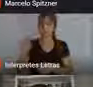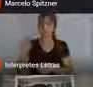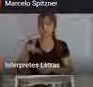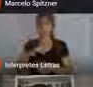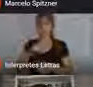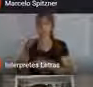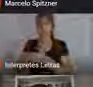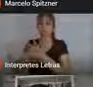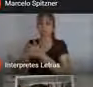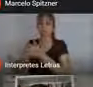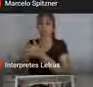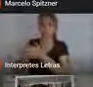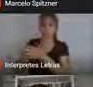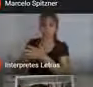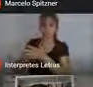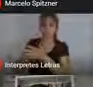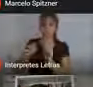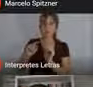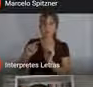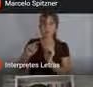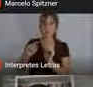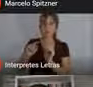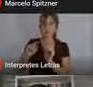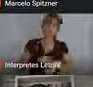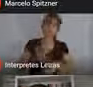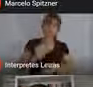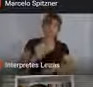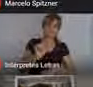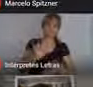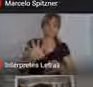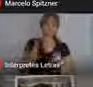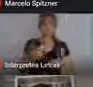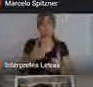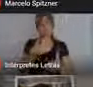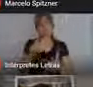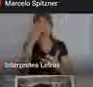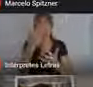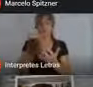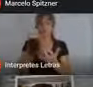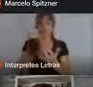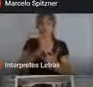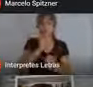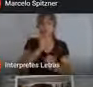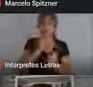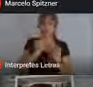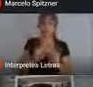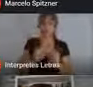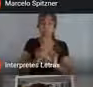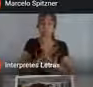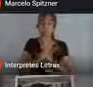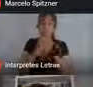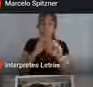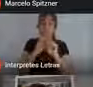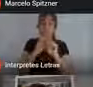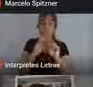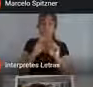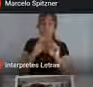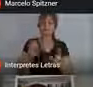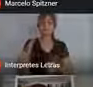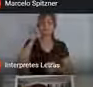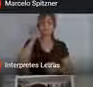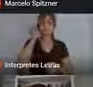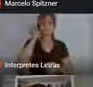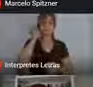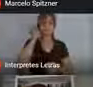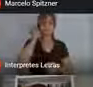Nosso tempo está um pouquinho limitado, mas dá tempo, eu acredito, de fazer algumas delas. E aí,